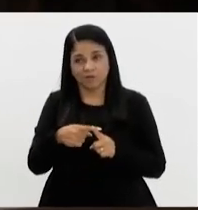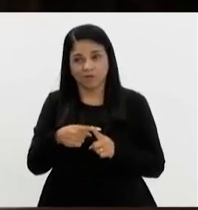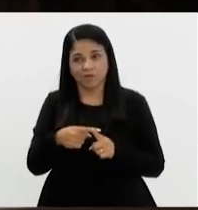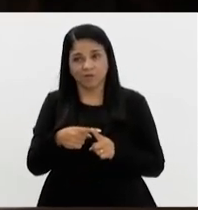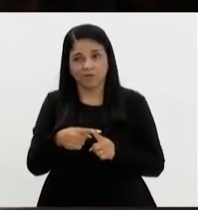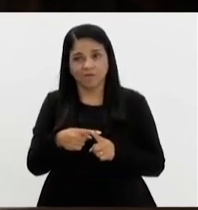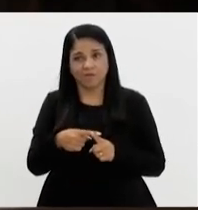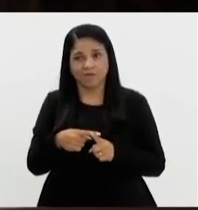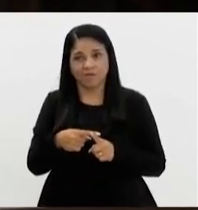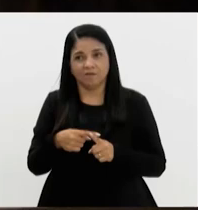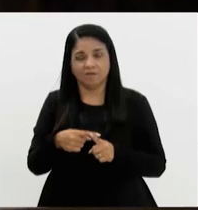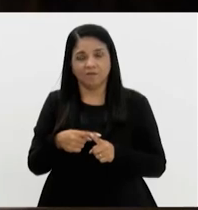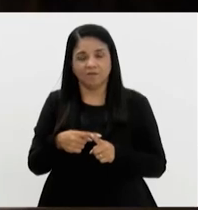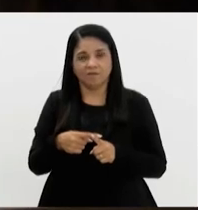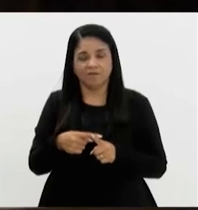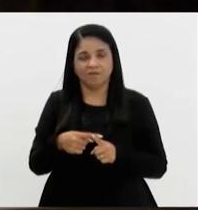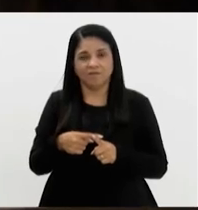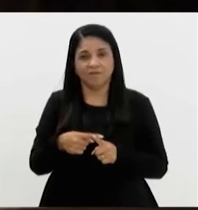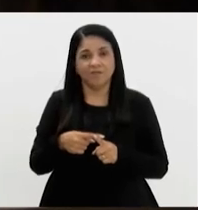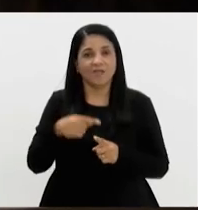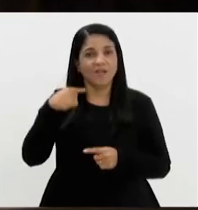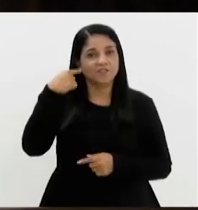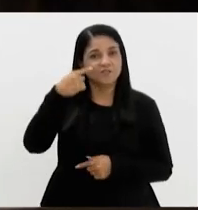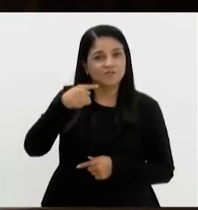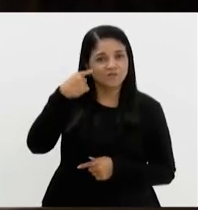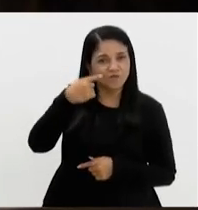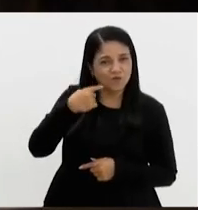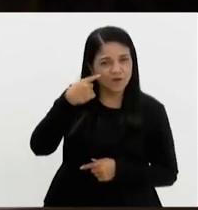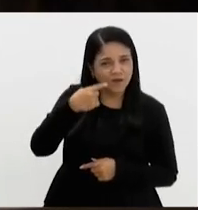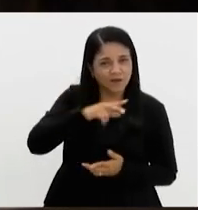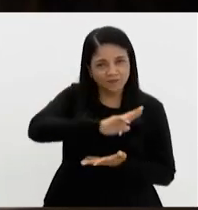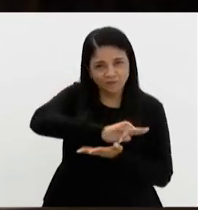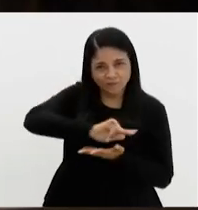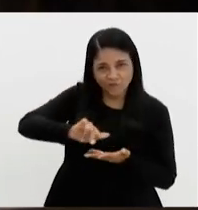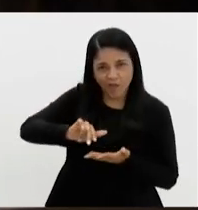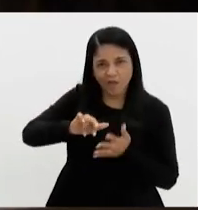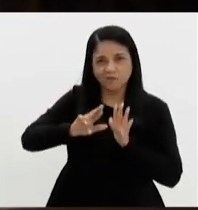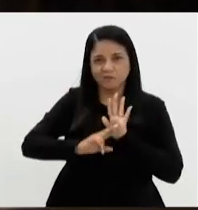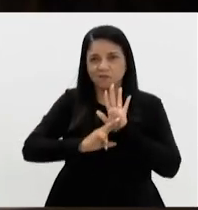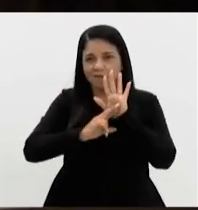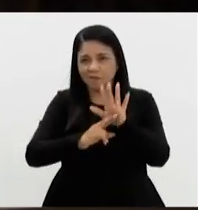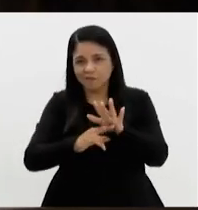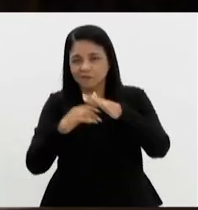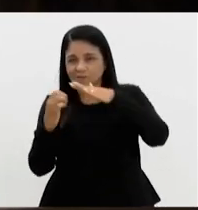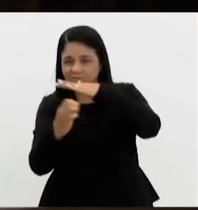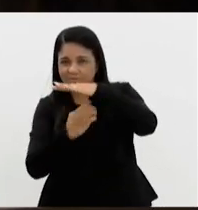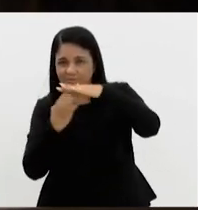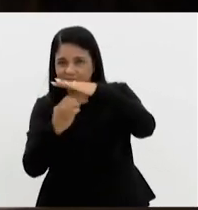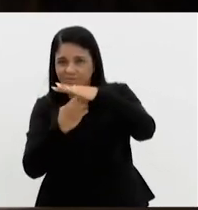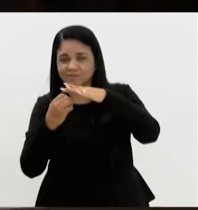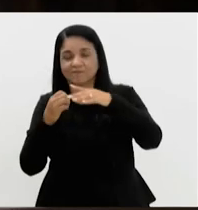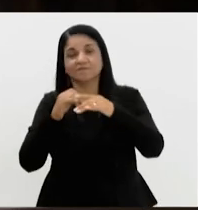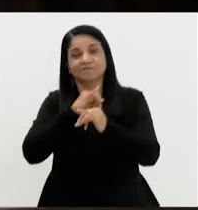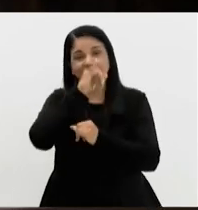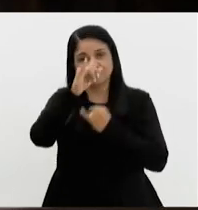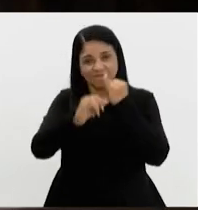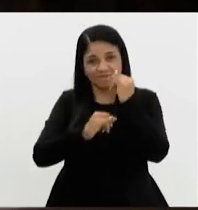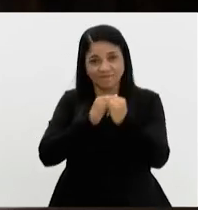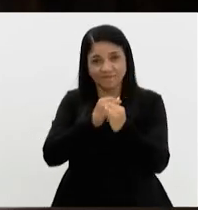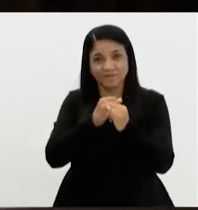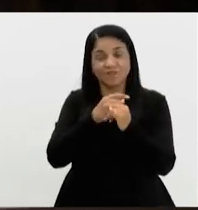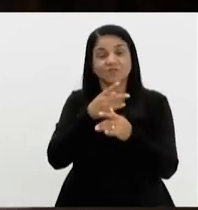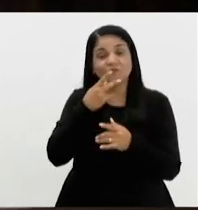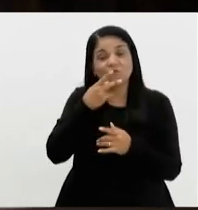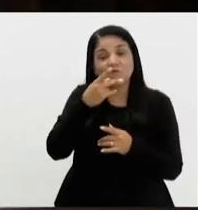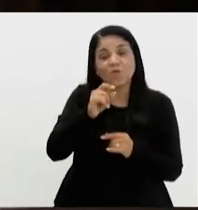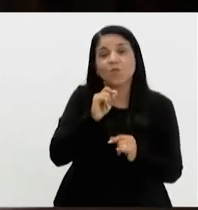efetivamente muitos dos Advogados e muitos próprios representantes das empresas de aplicação de internet eles têm dito que isso está